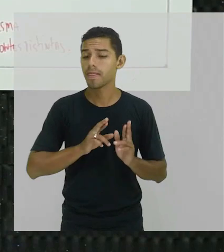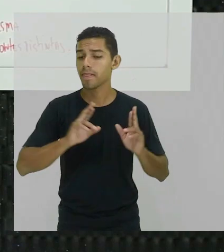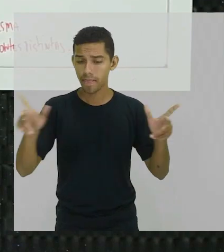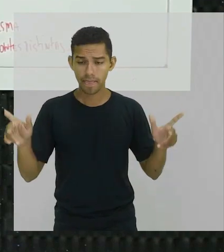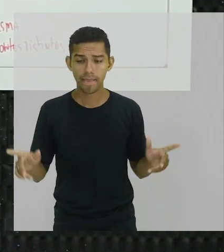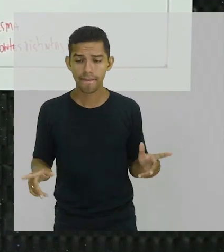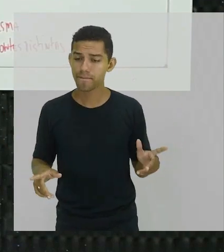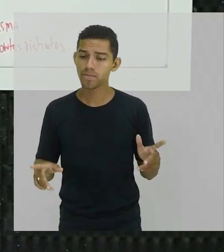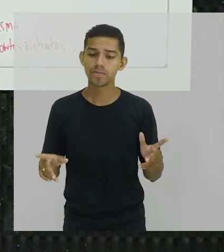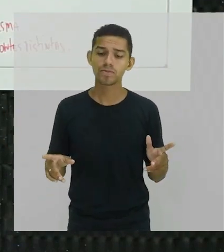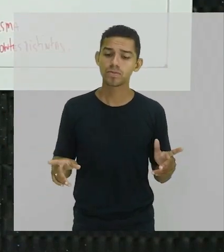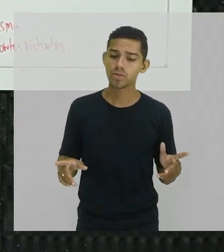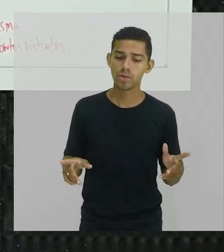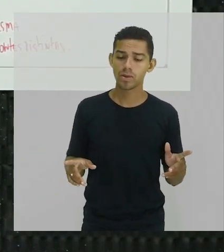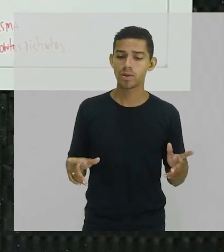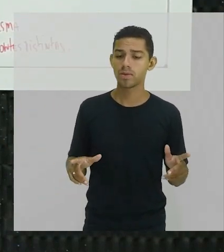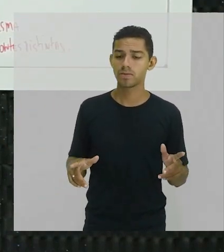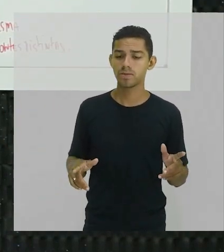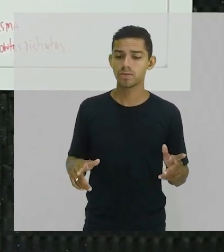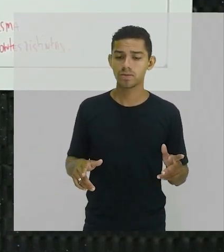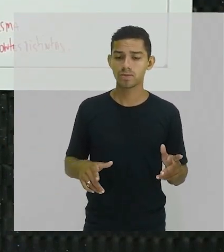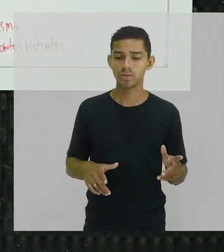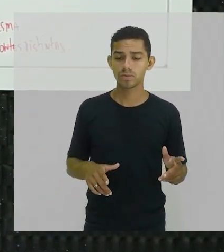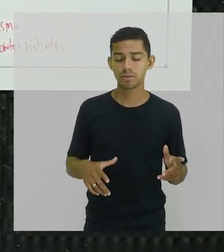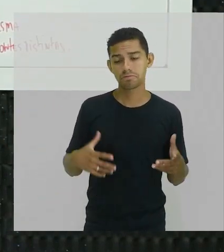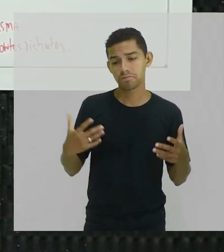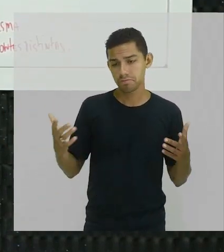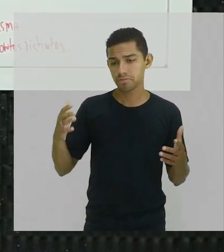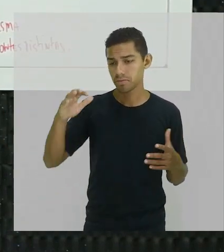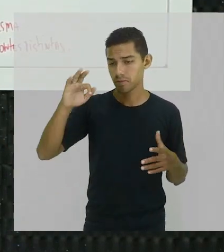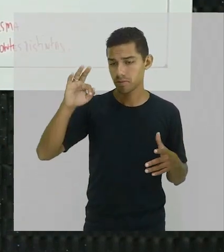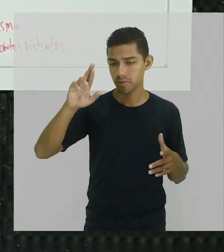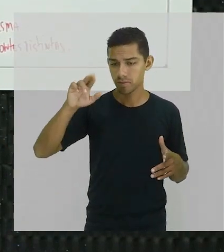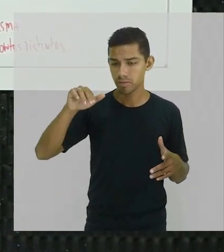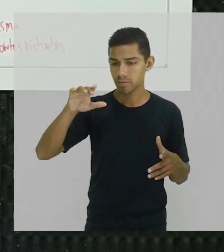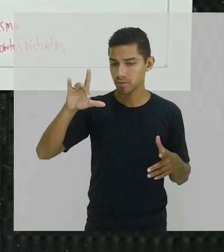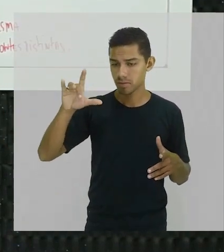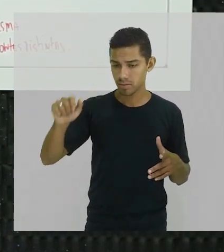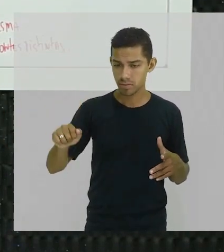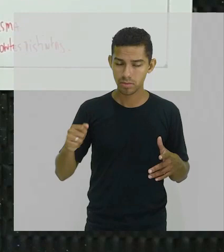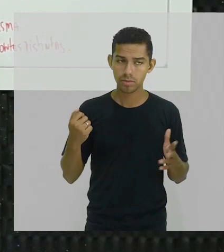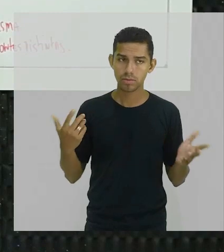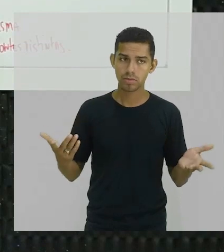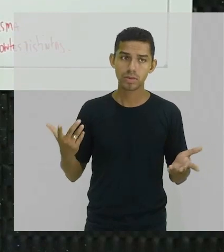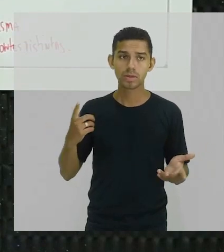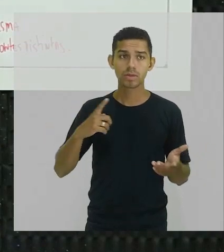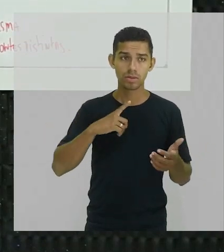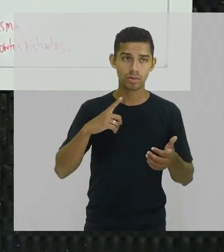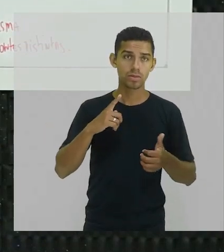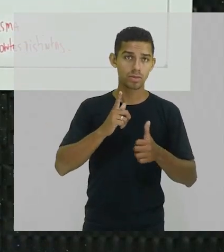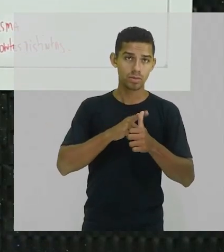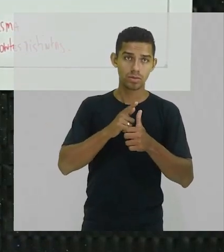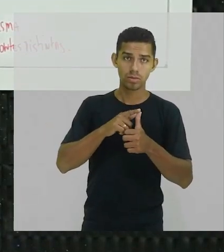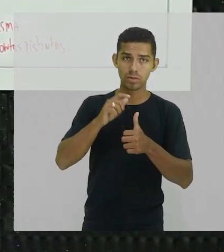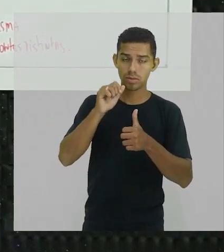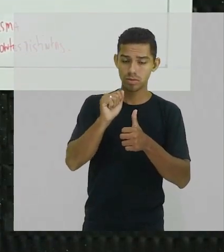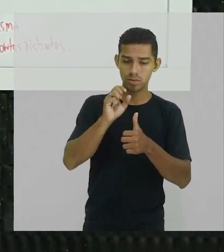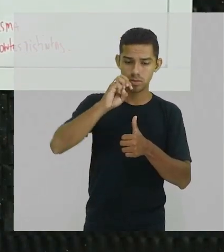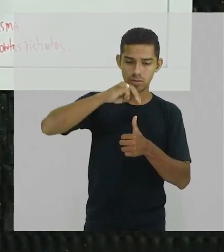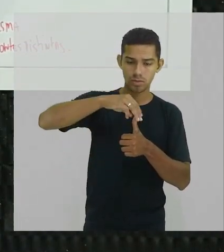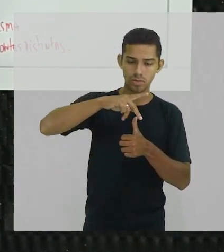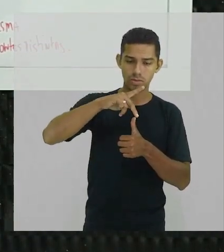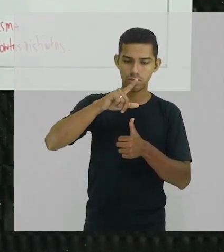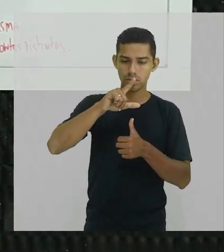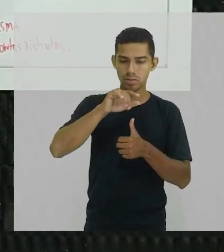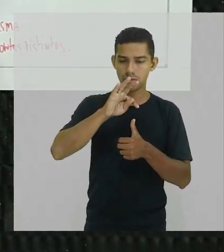ok? Então não acompanha essa questão da frequência, tá ok? Então eu tenho mesma amplitude,